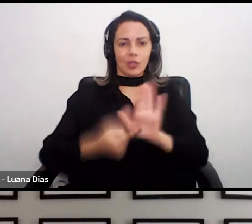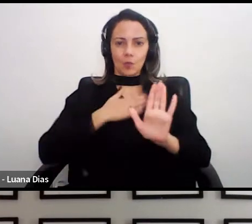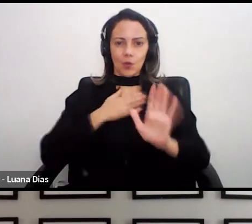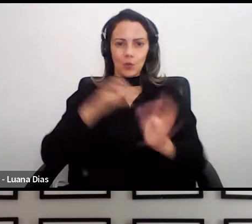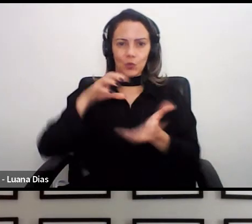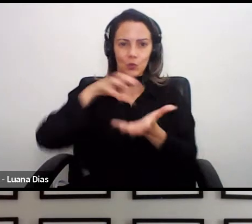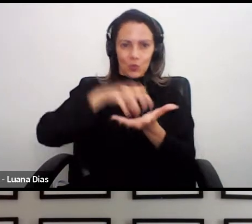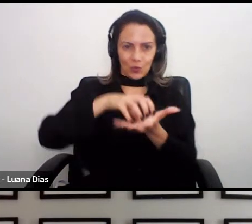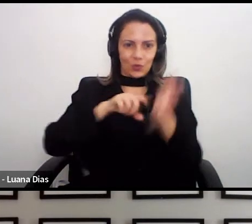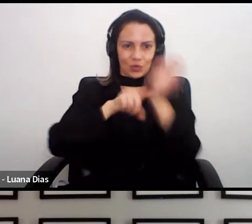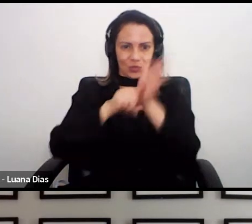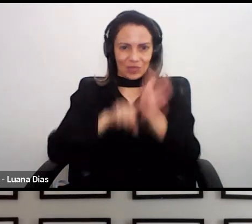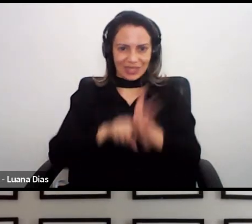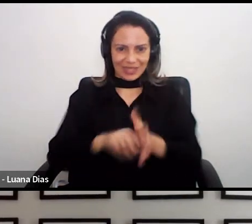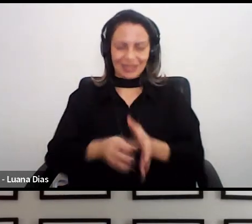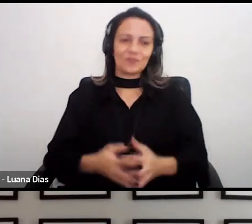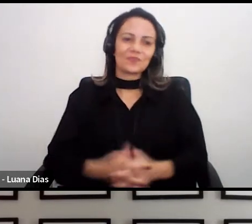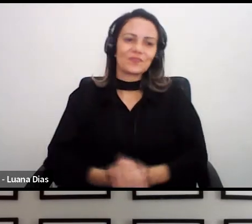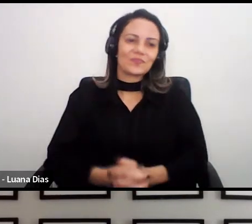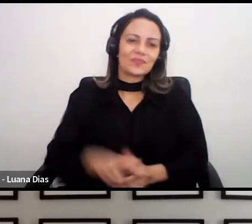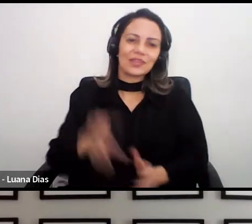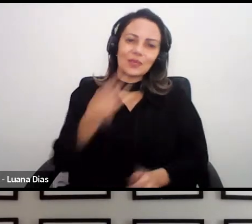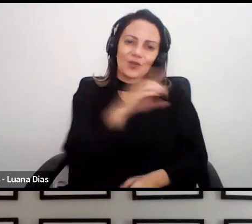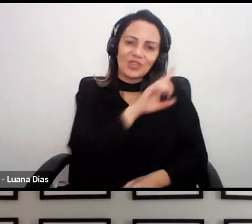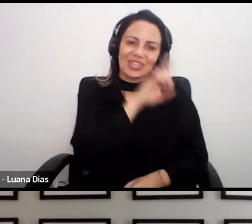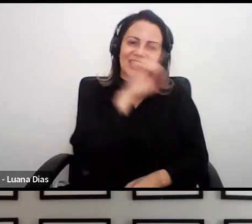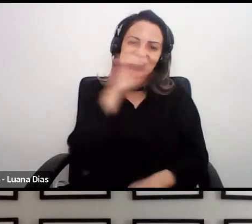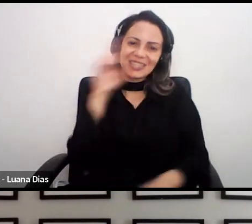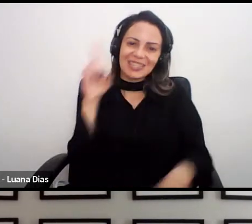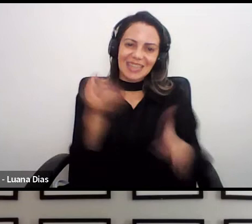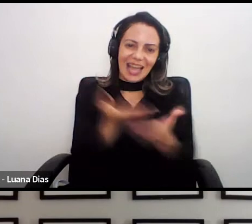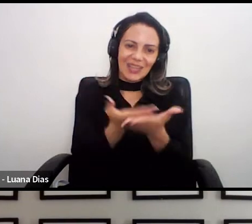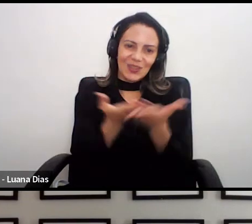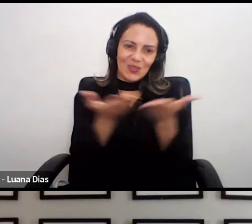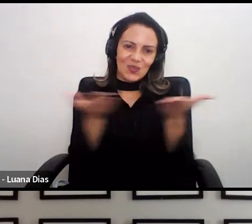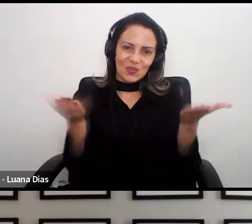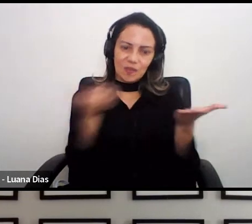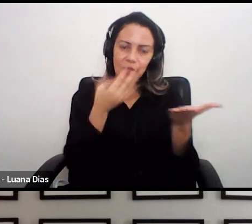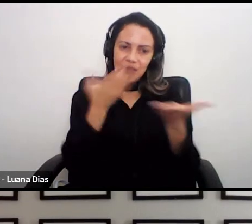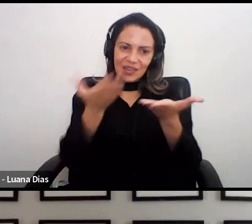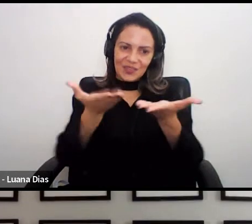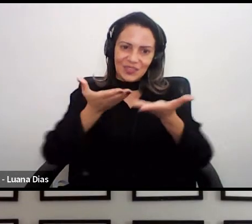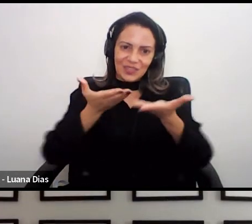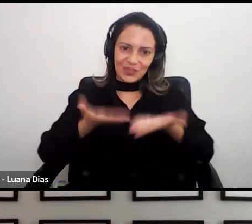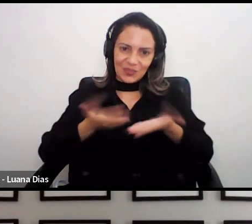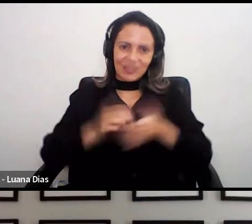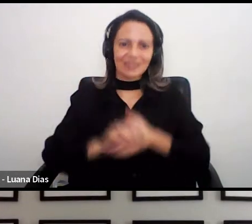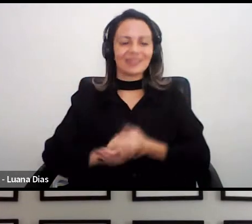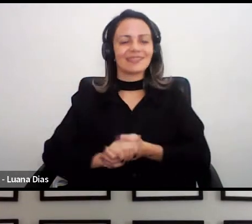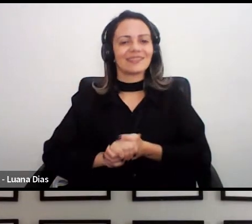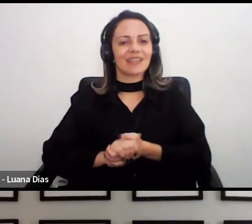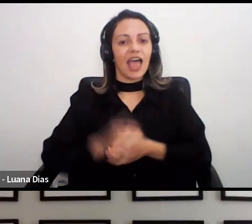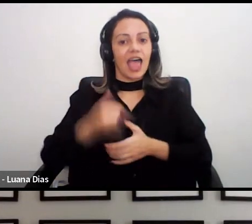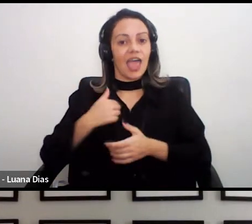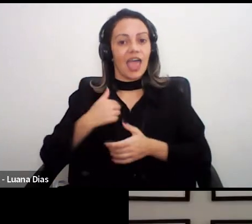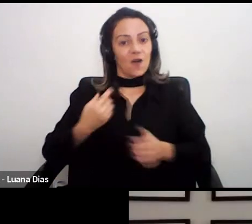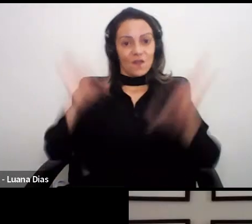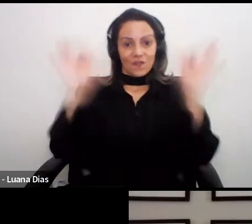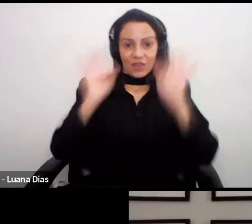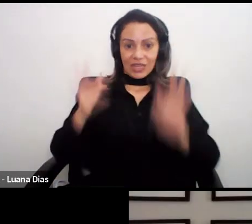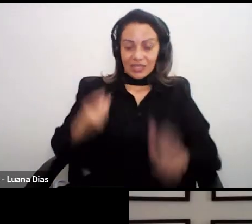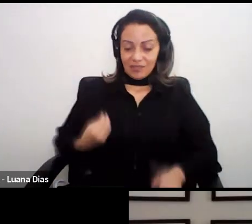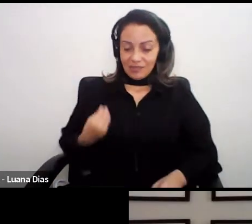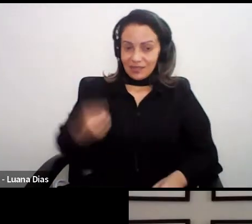NUPEPAG. Bom dia a todos, sejam bem-vindos. Fico muito feliz de estar aqui realizando mais